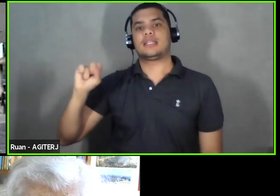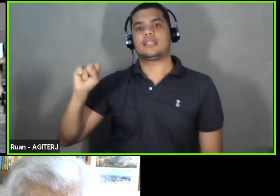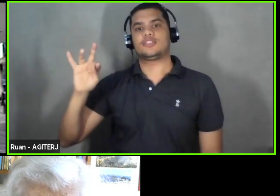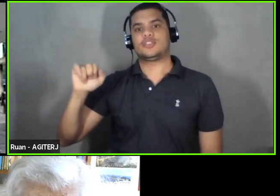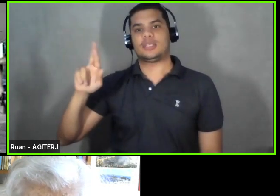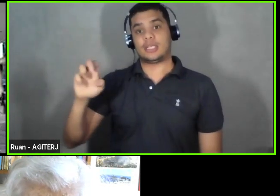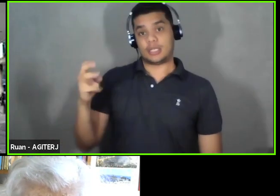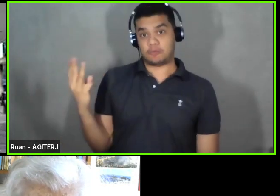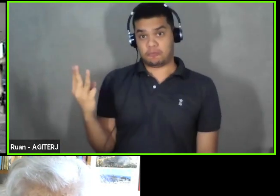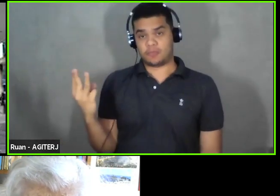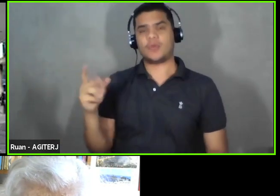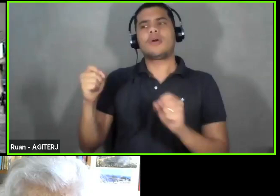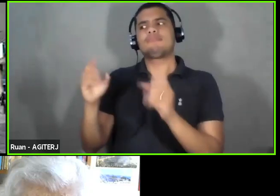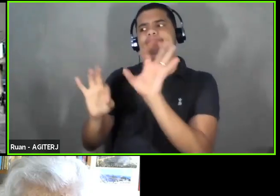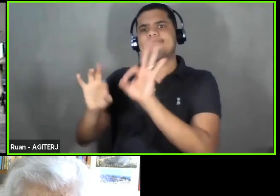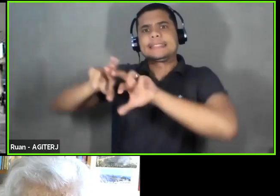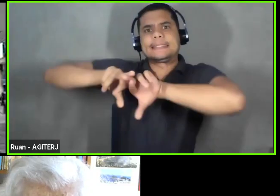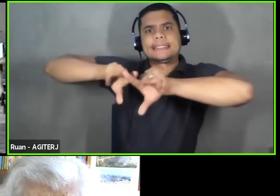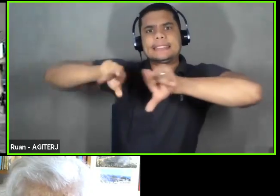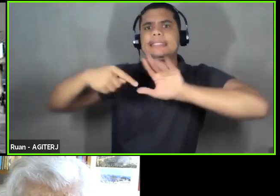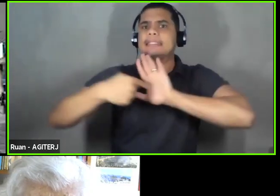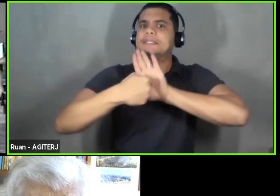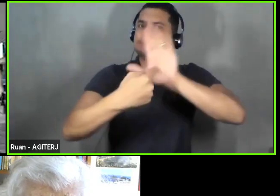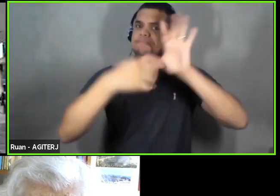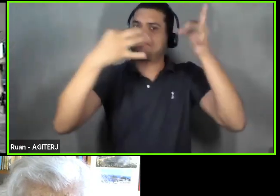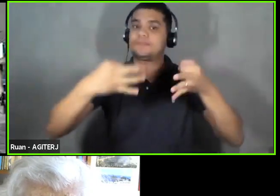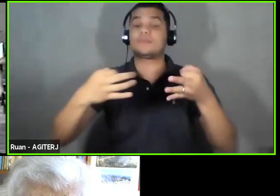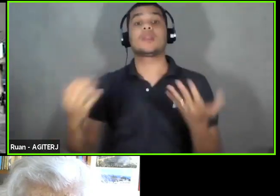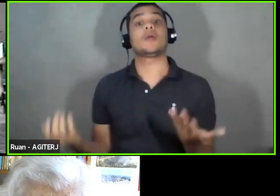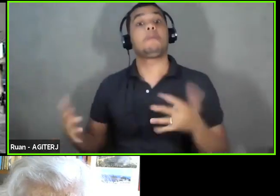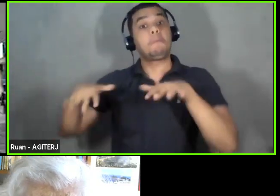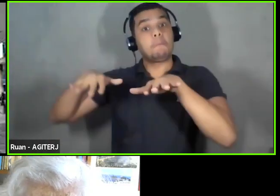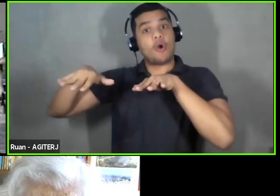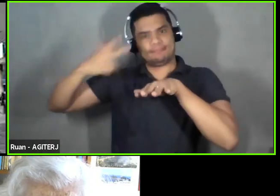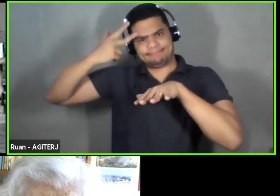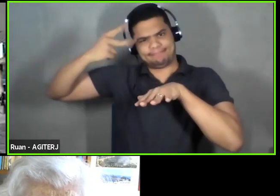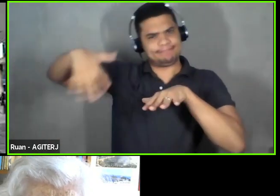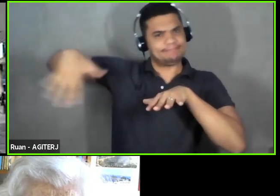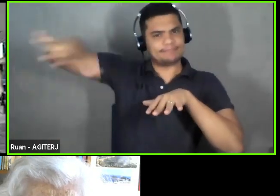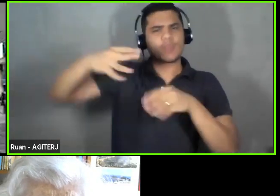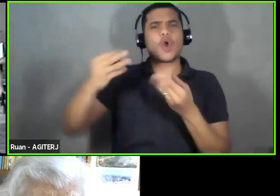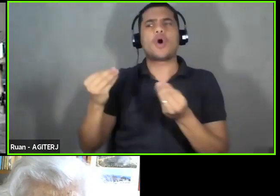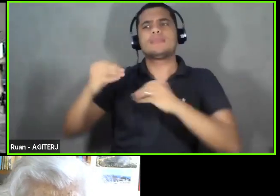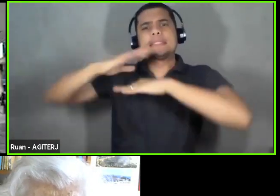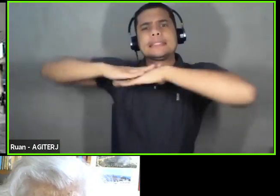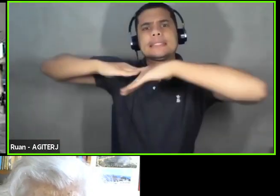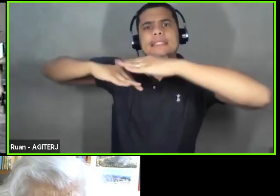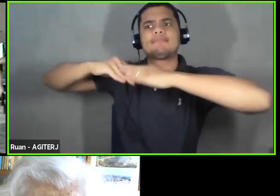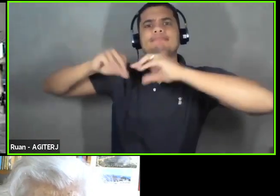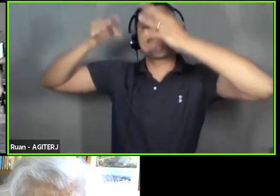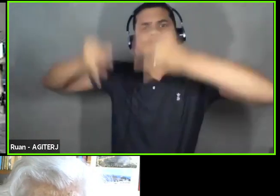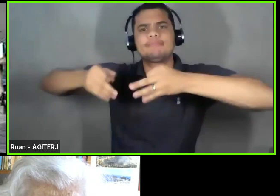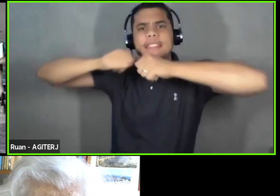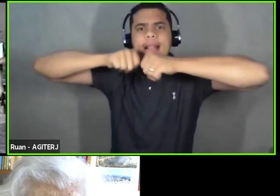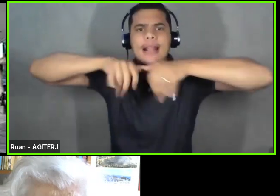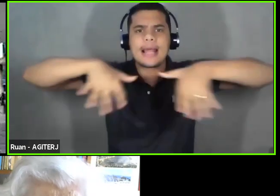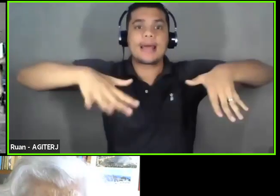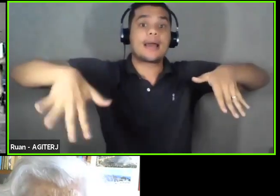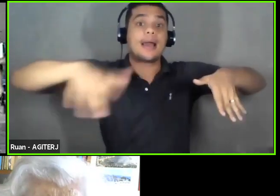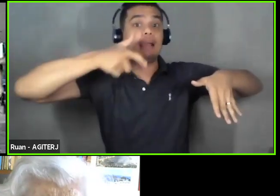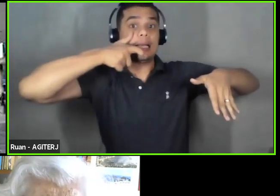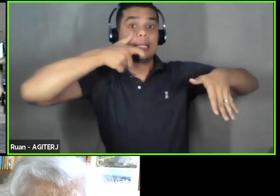dessa diversidade. Um dos movimentos naturais desse estágio de consolidação e expansão de território é o